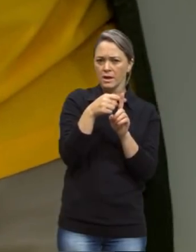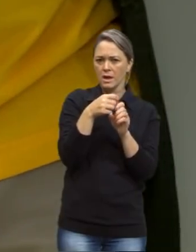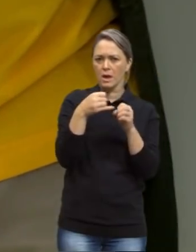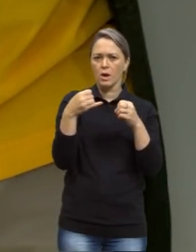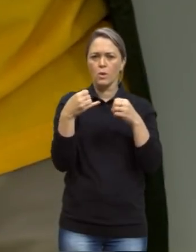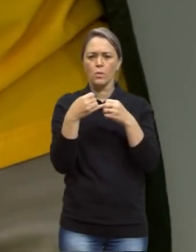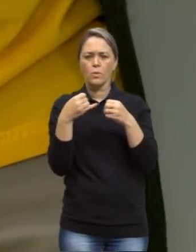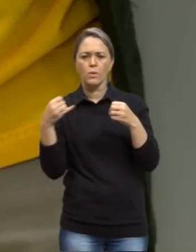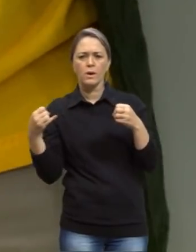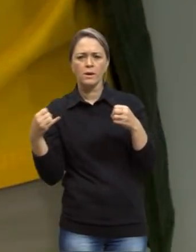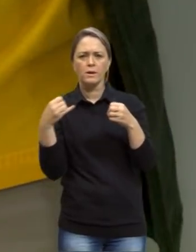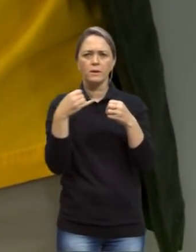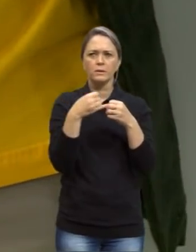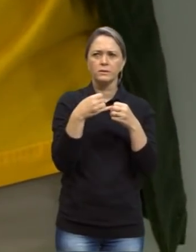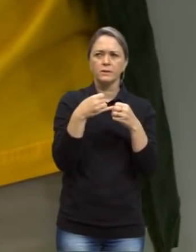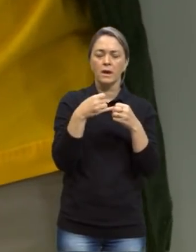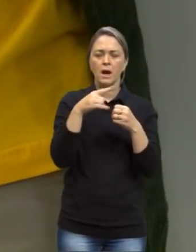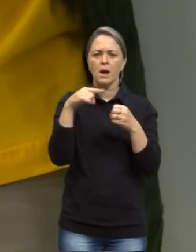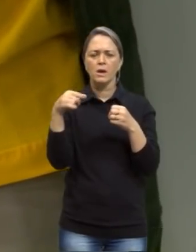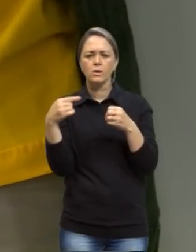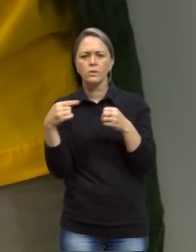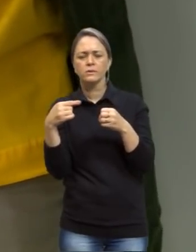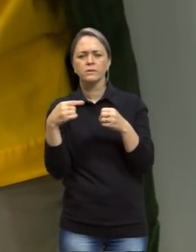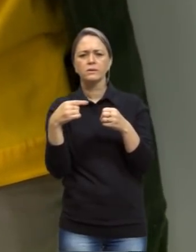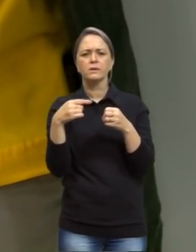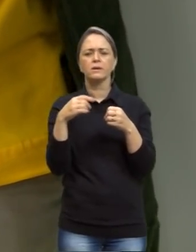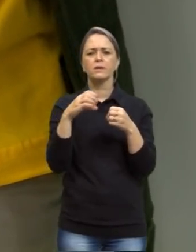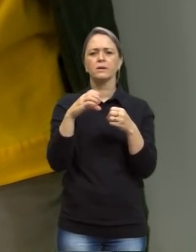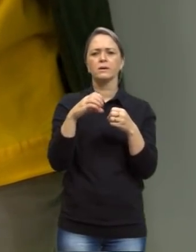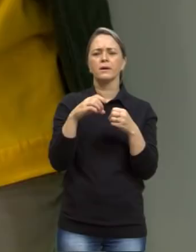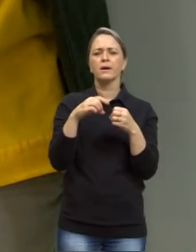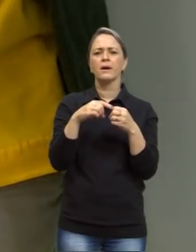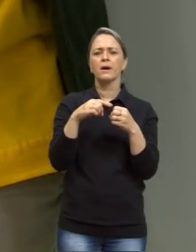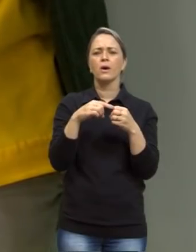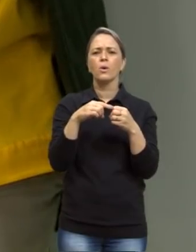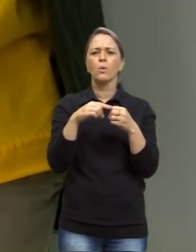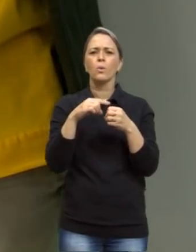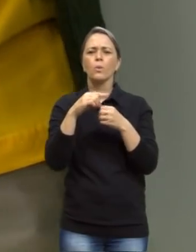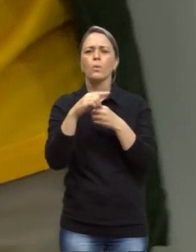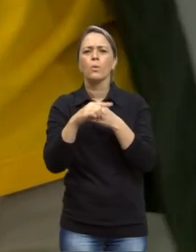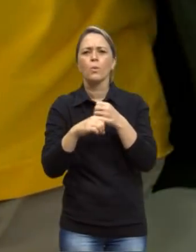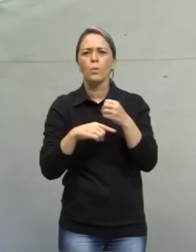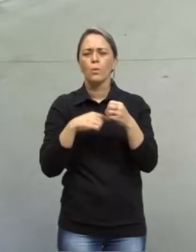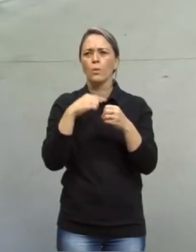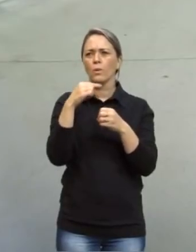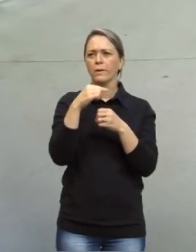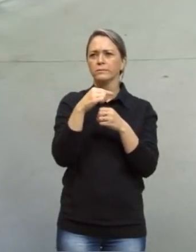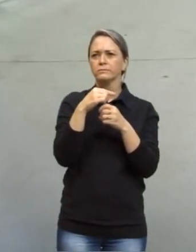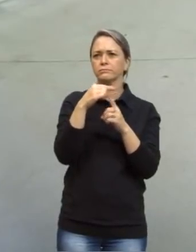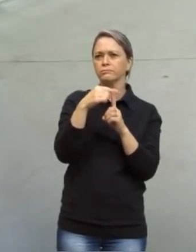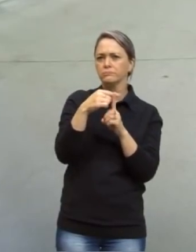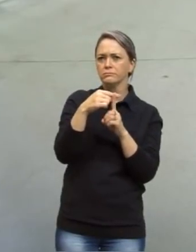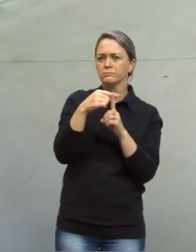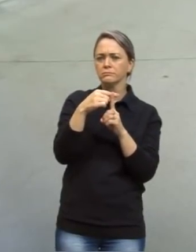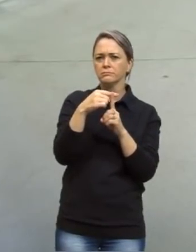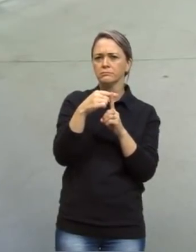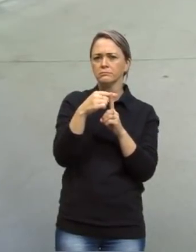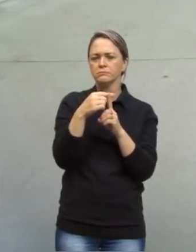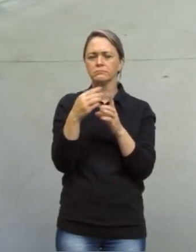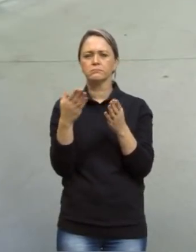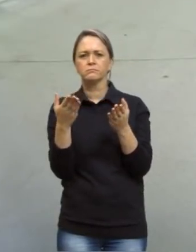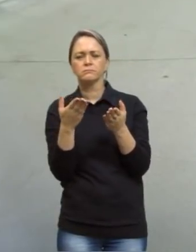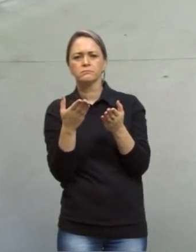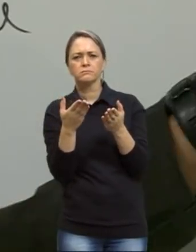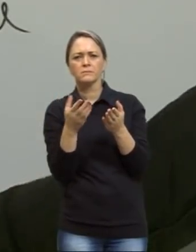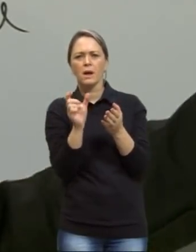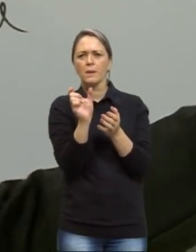e esse aqui tem uma carga negativa é um é um aninho no caso né esses aqui não ele é pode